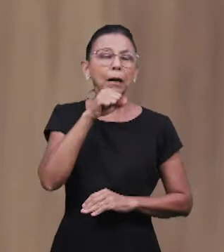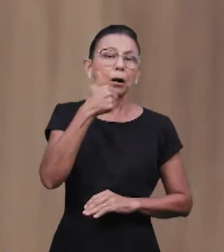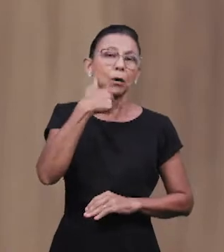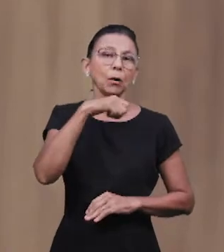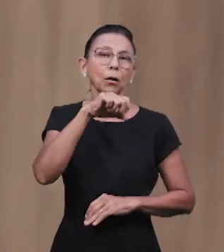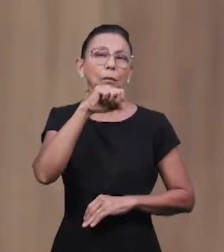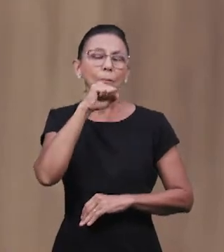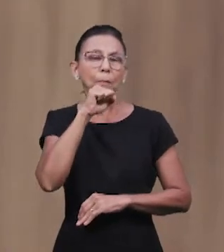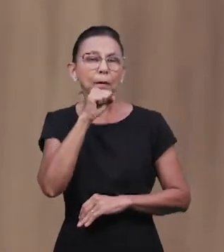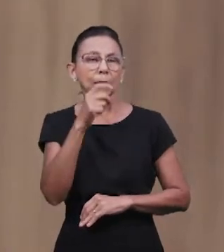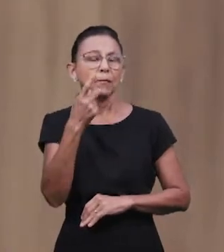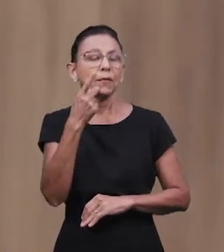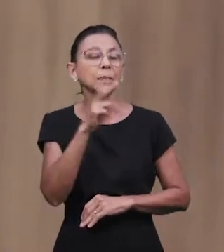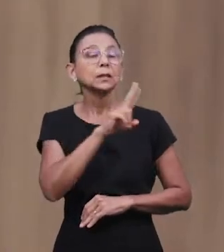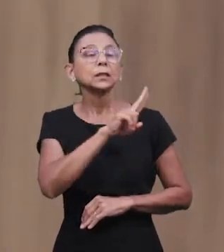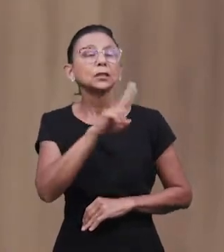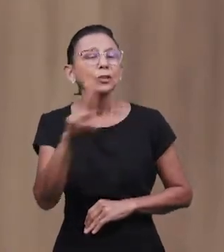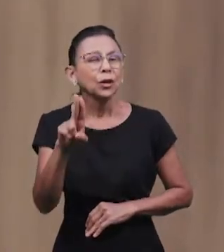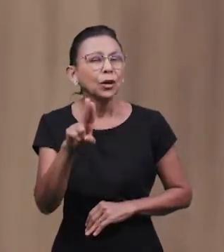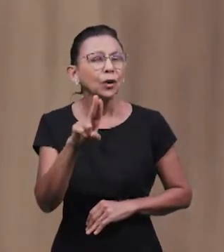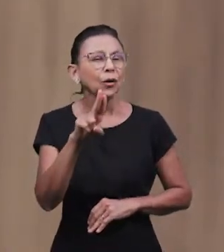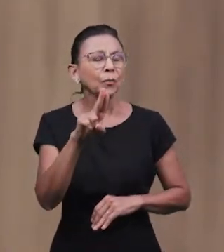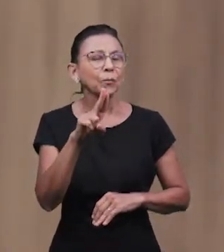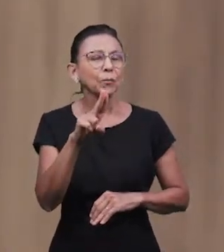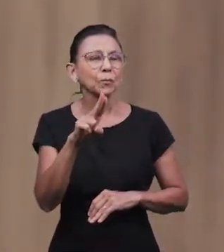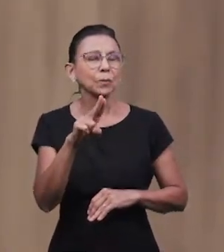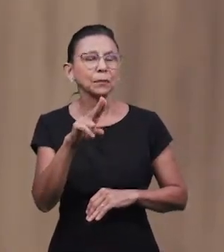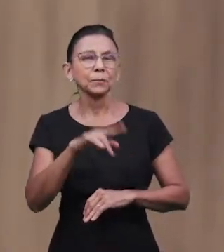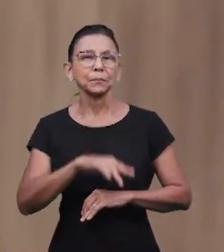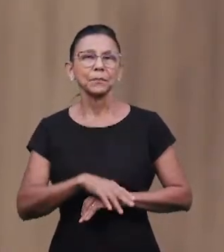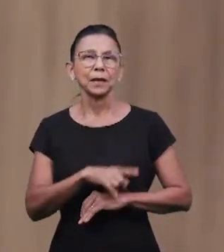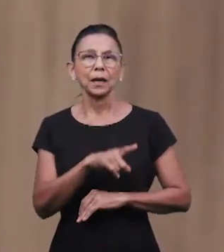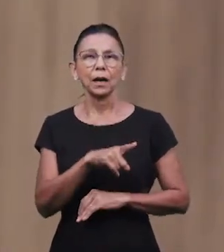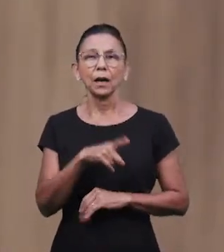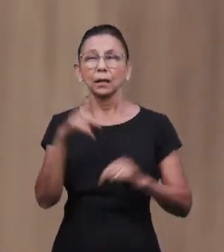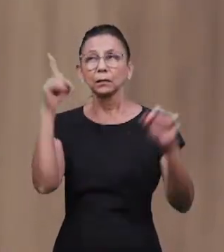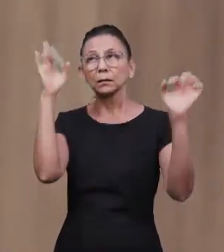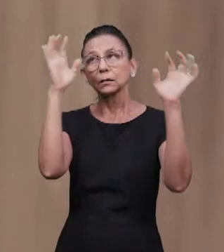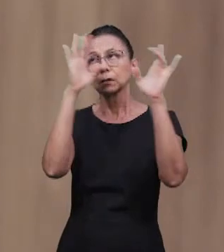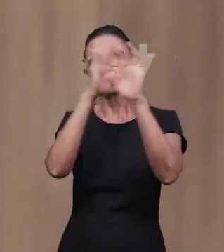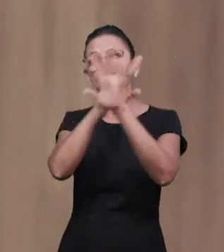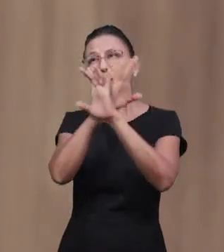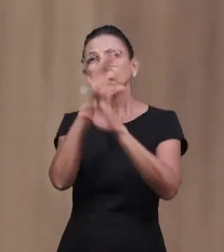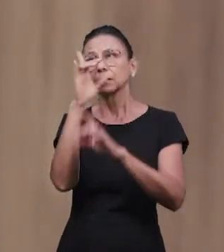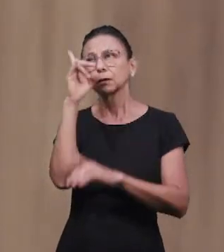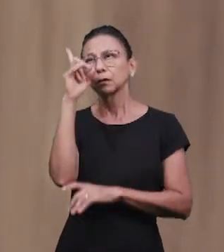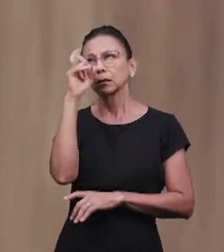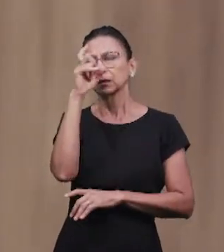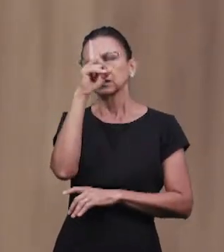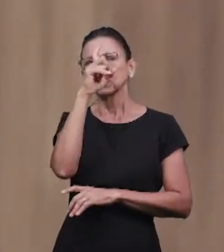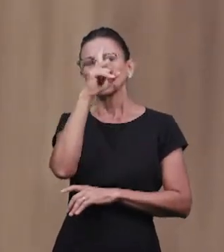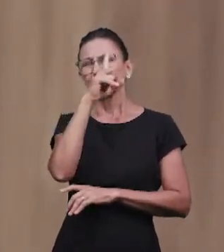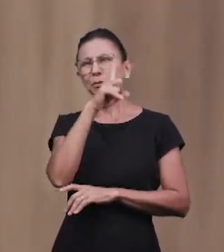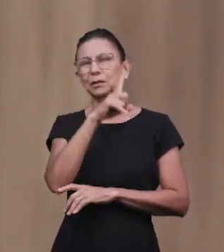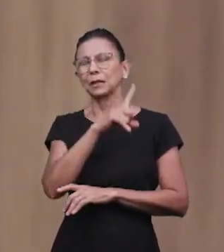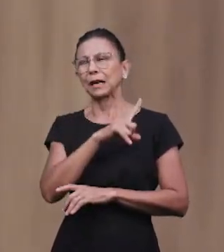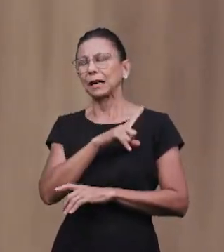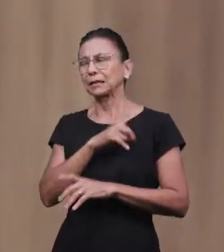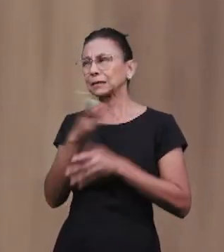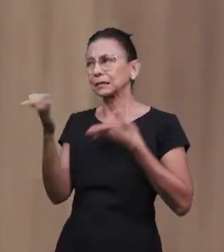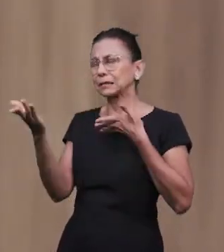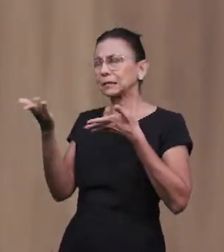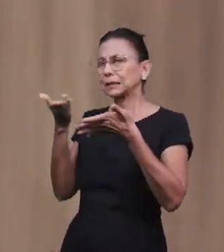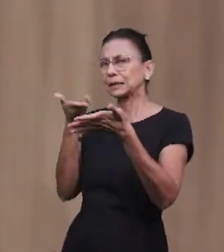pelo nome e a criança como se não ouvisse. E aí ela tem uma dificuldade de interagir com o